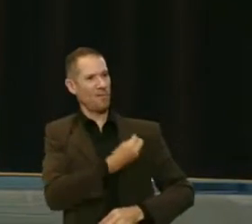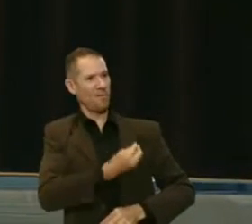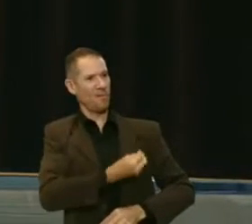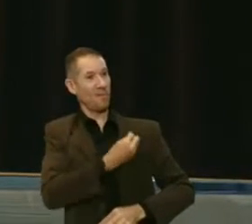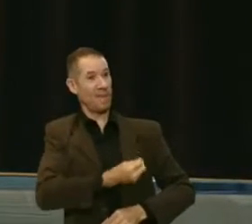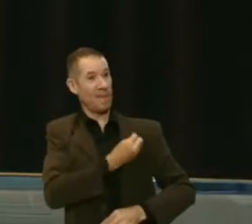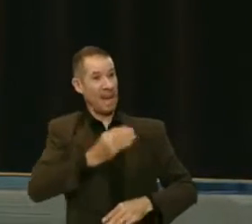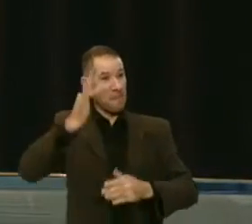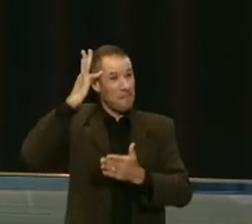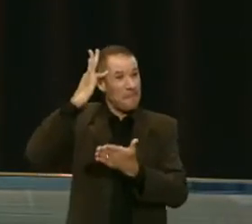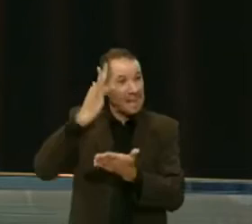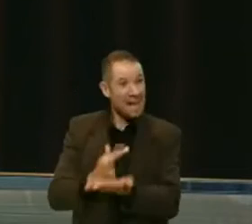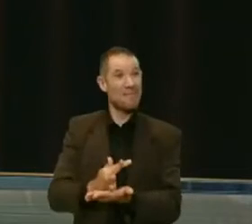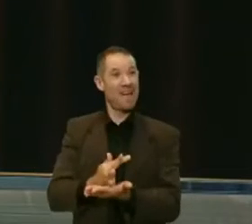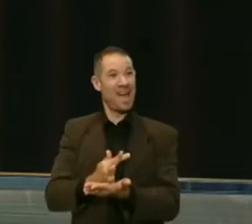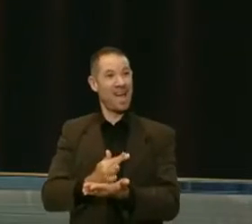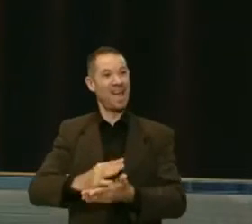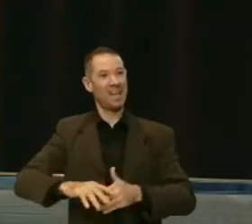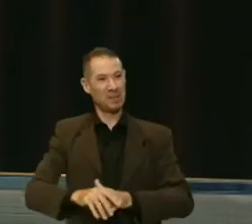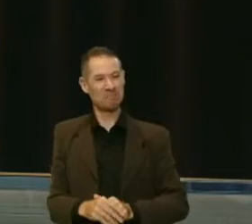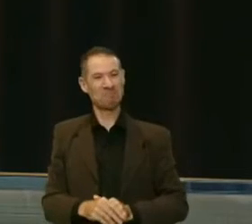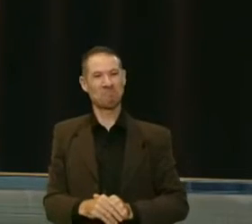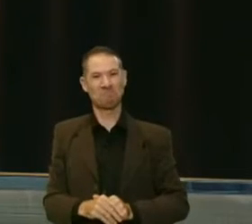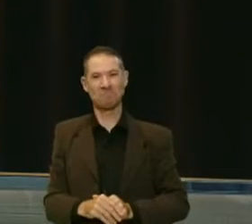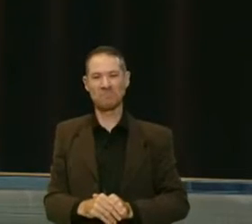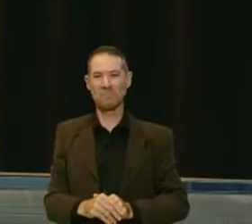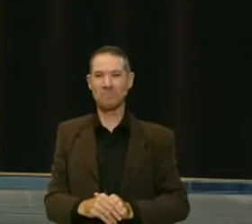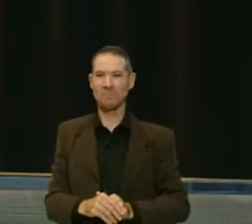viverá pela fé.